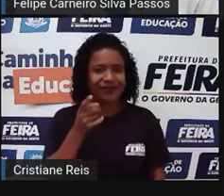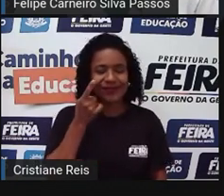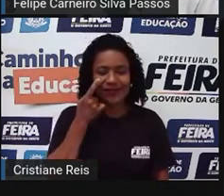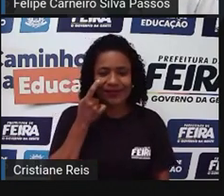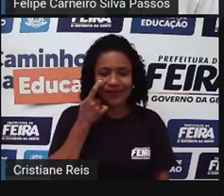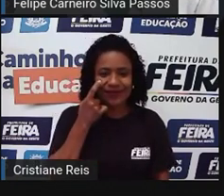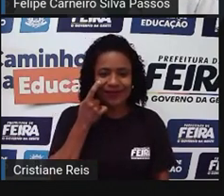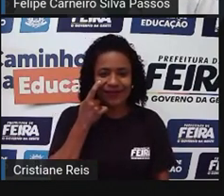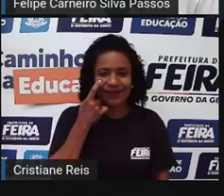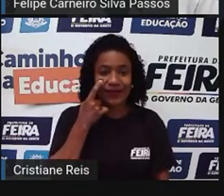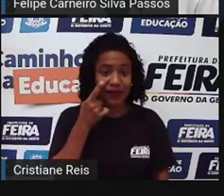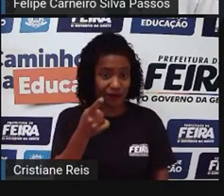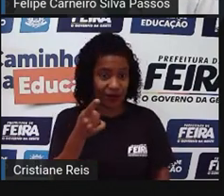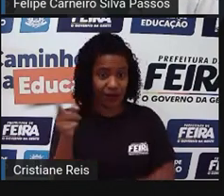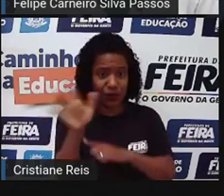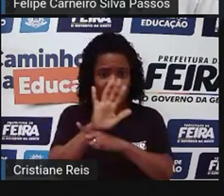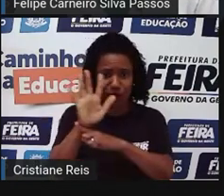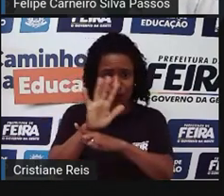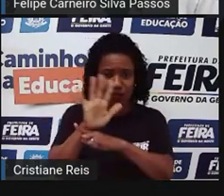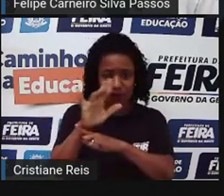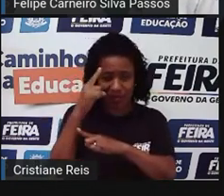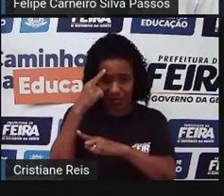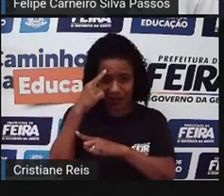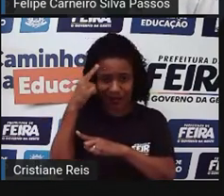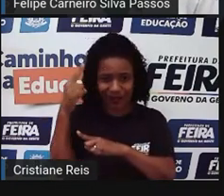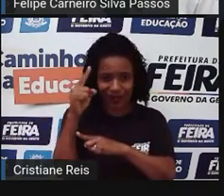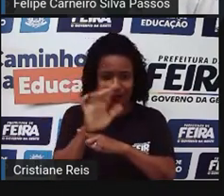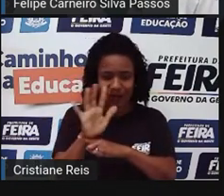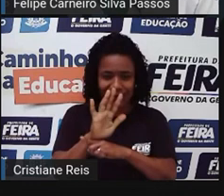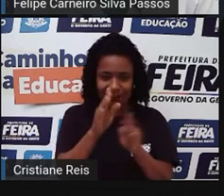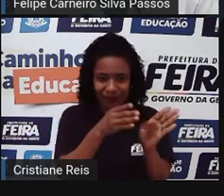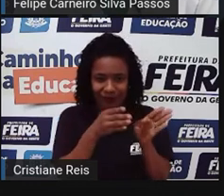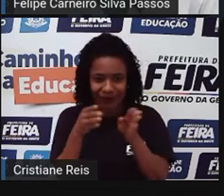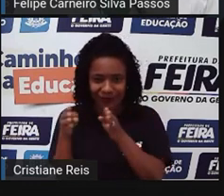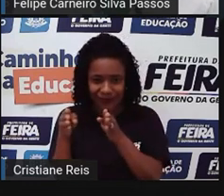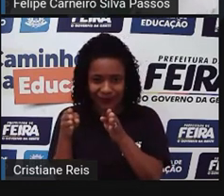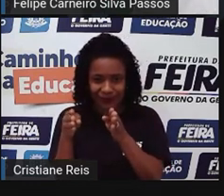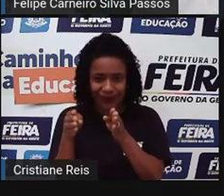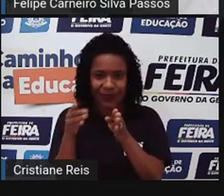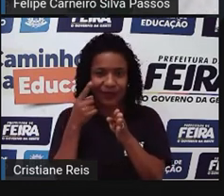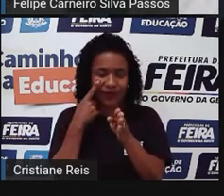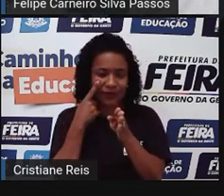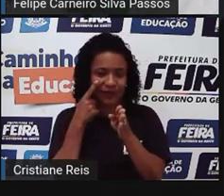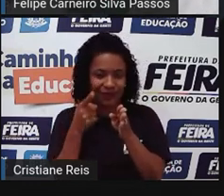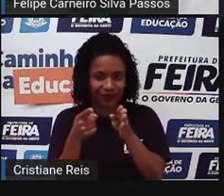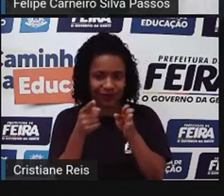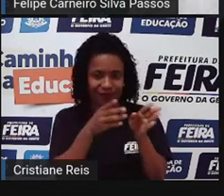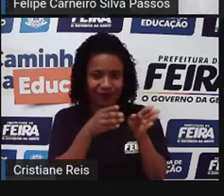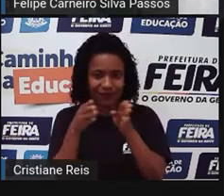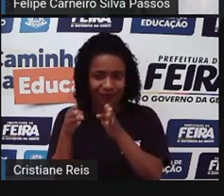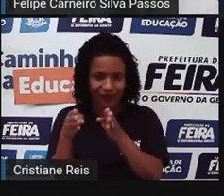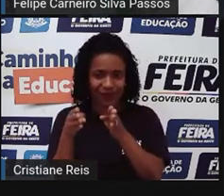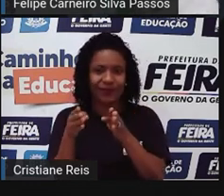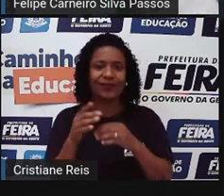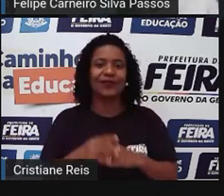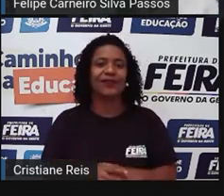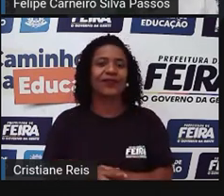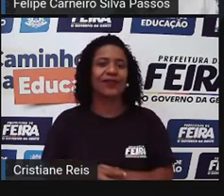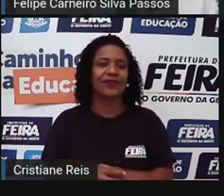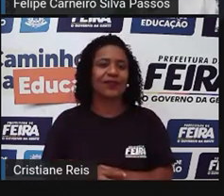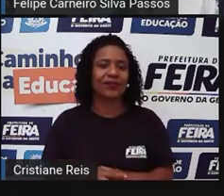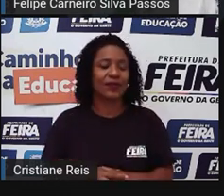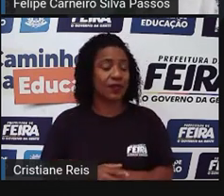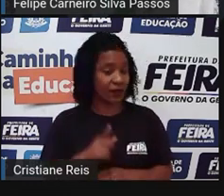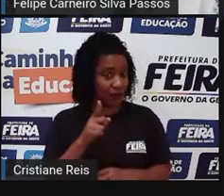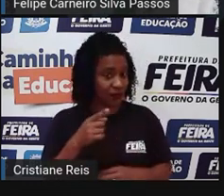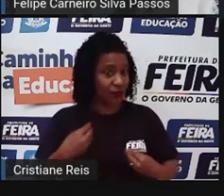um ponto do vídeo, cadê? Que é o que eu queria mostrar para vocês, né, especificamente. O